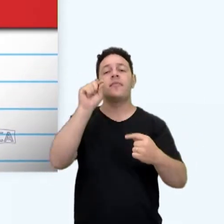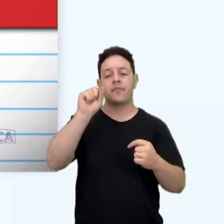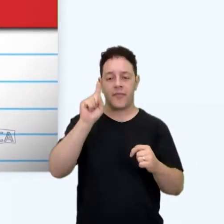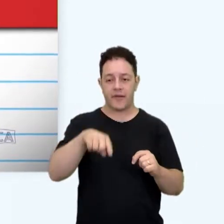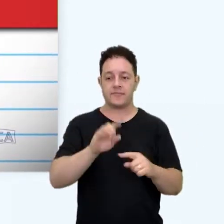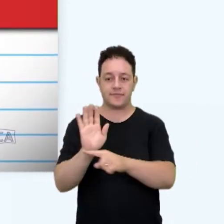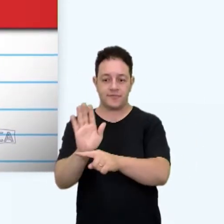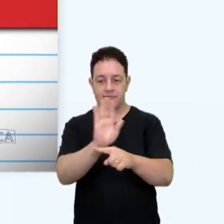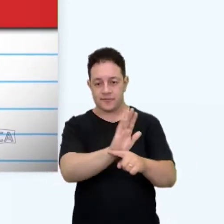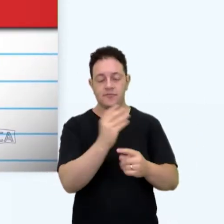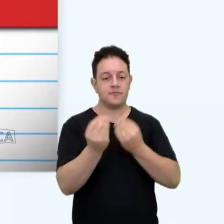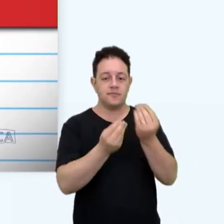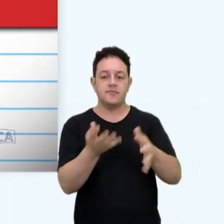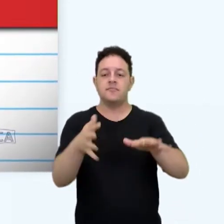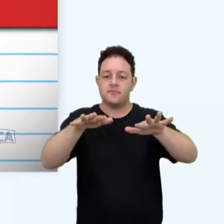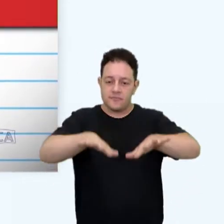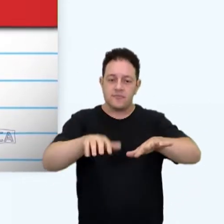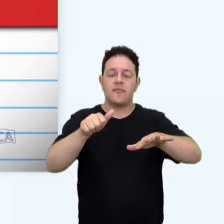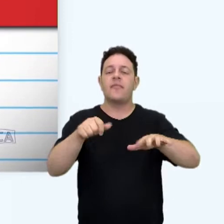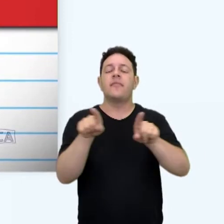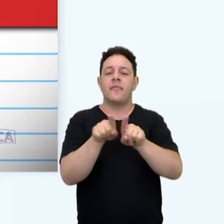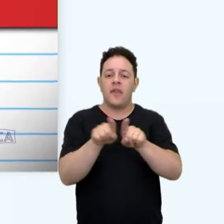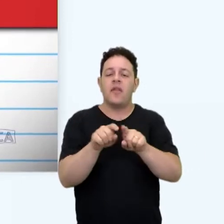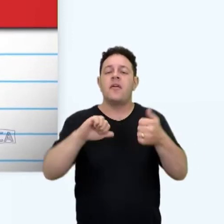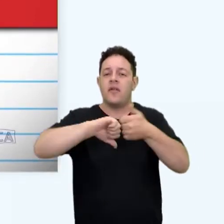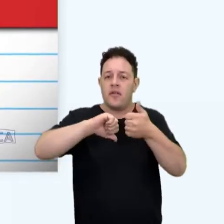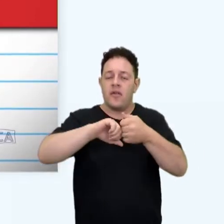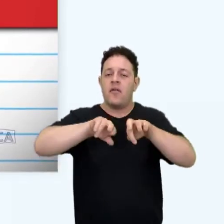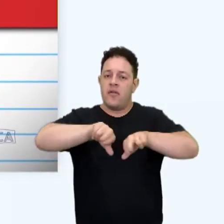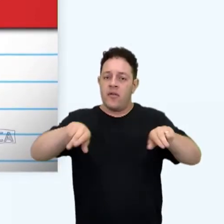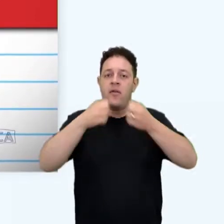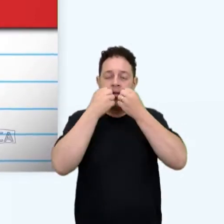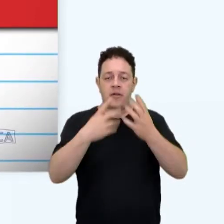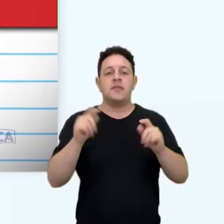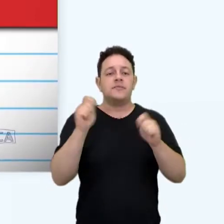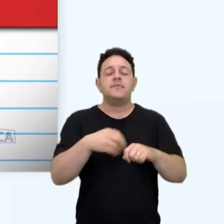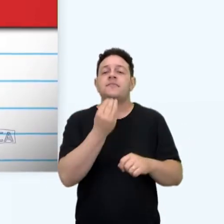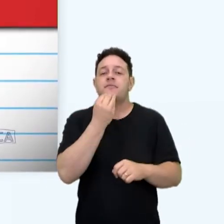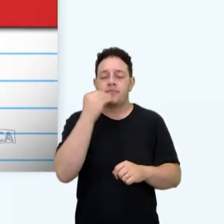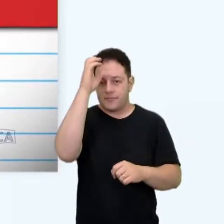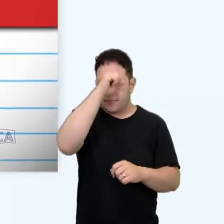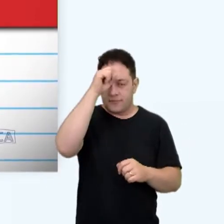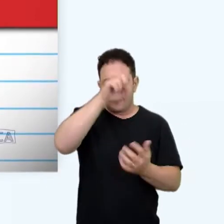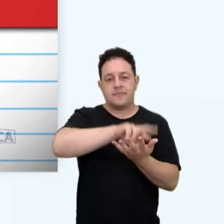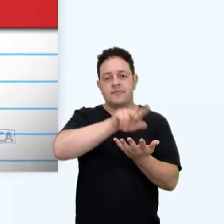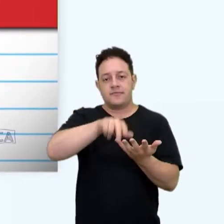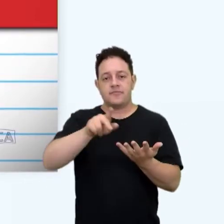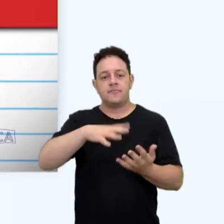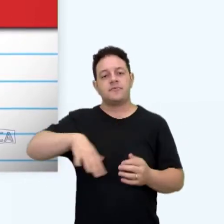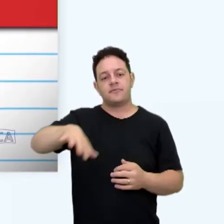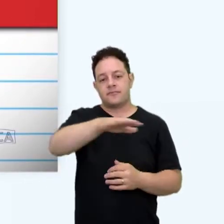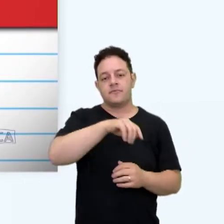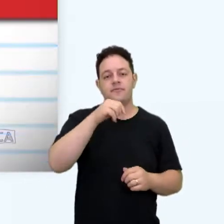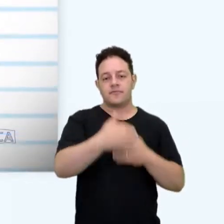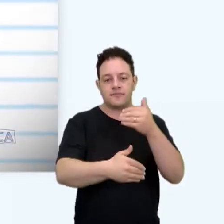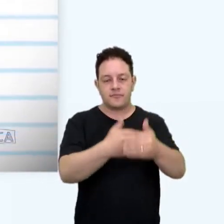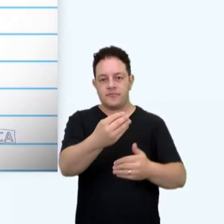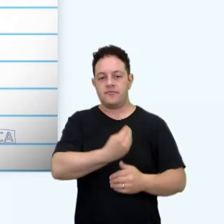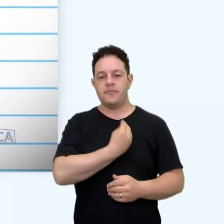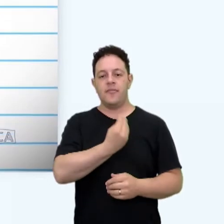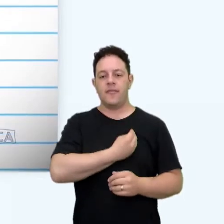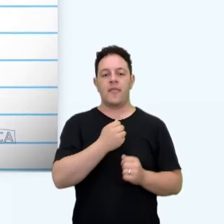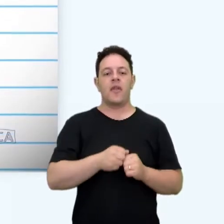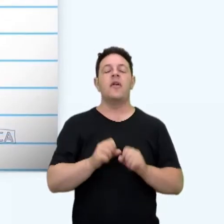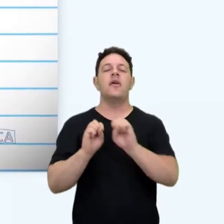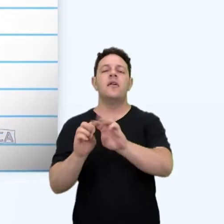educação inclusiva, equitativa e de qualidade que promova oportunidades de aprendizagem para todos ao longo de suas vidas.